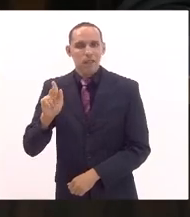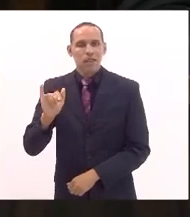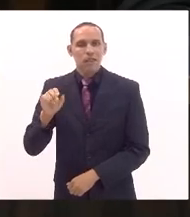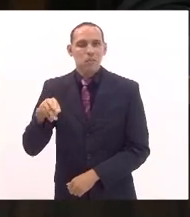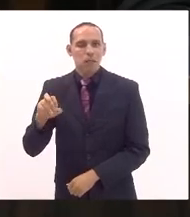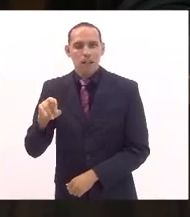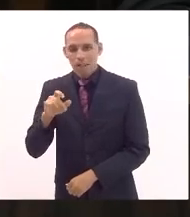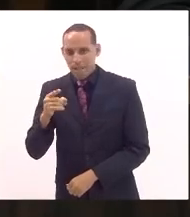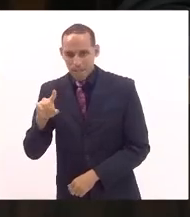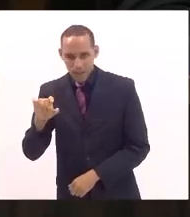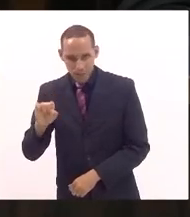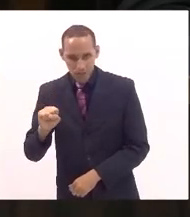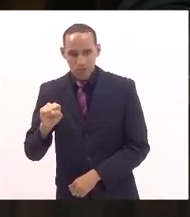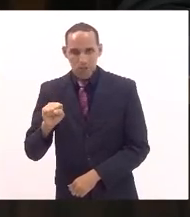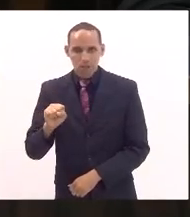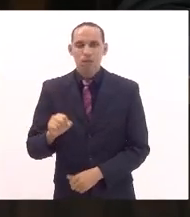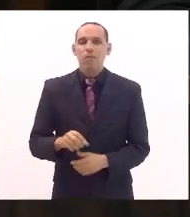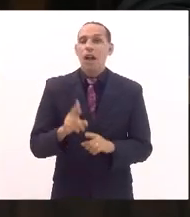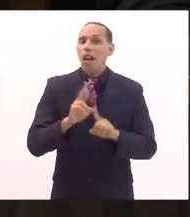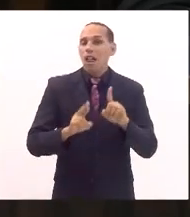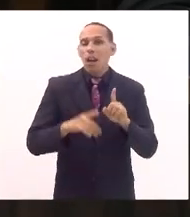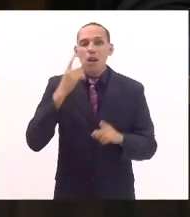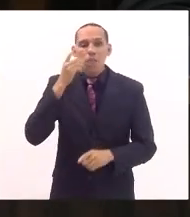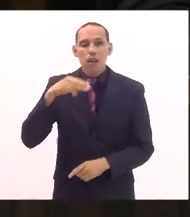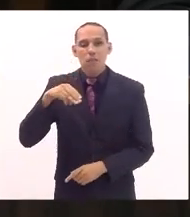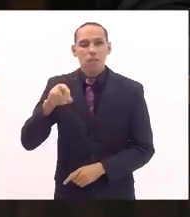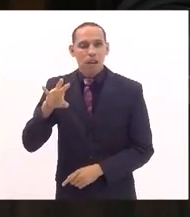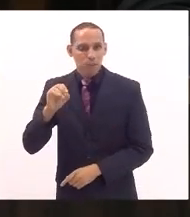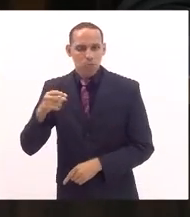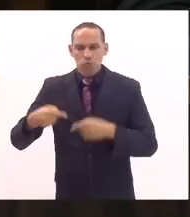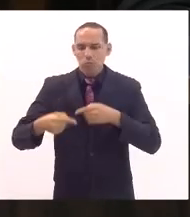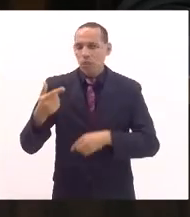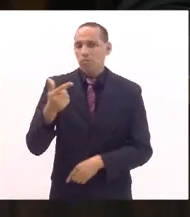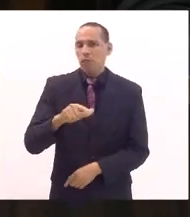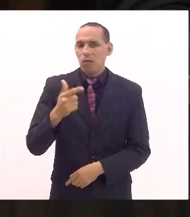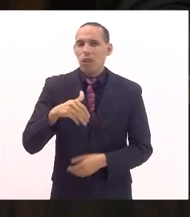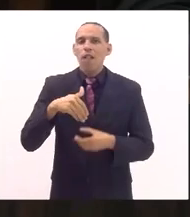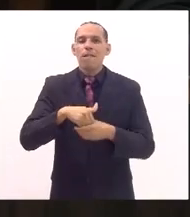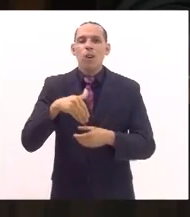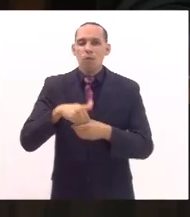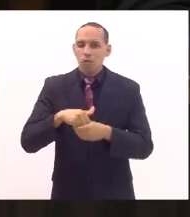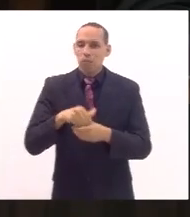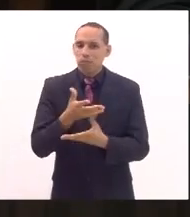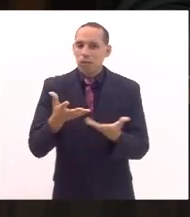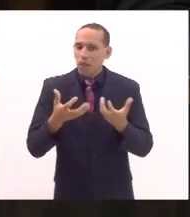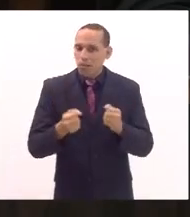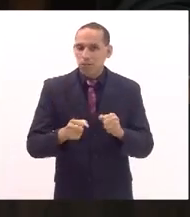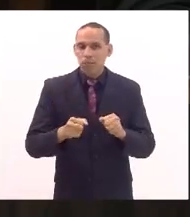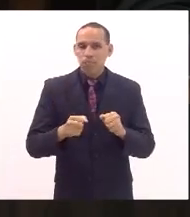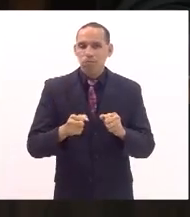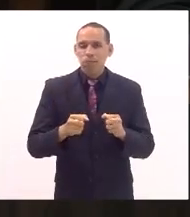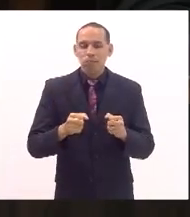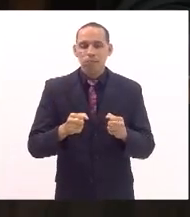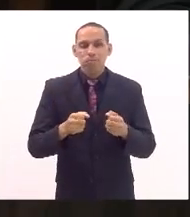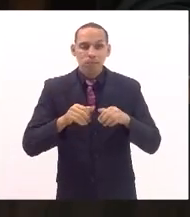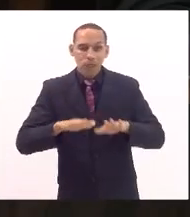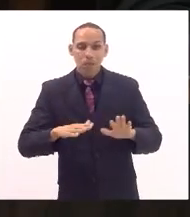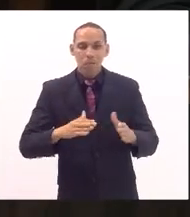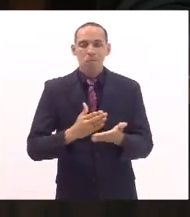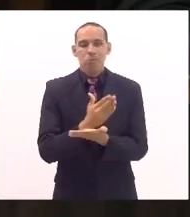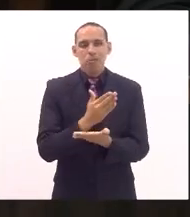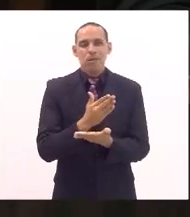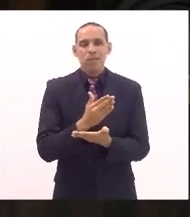favorável relator deputado mas canela em discussão na vida inteira discutir encerrada a discussão e votação se eu te que aprovam e mharessa oficial